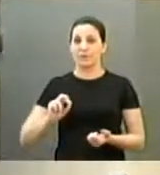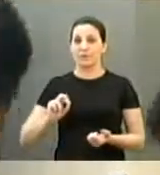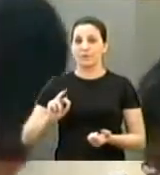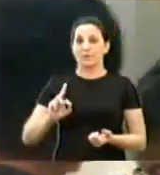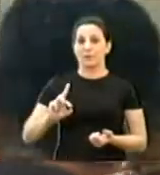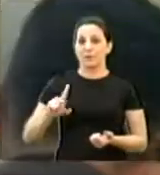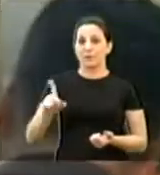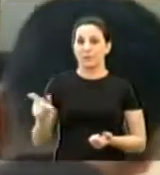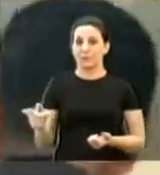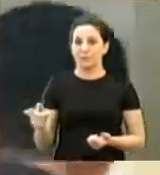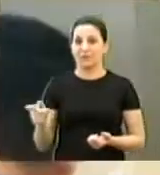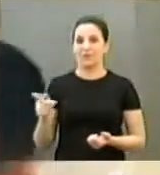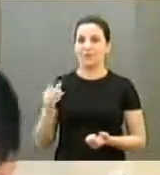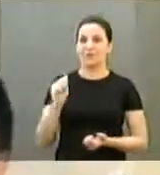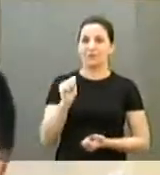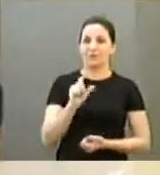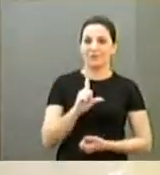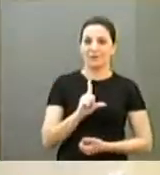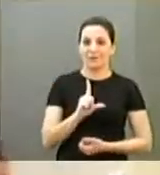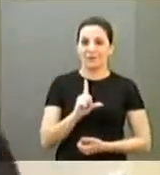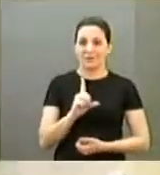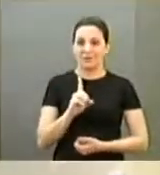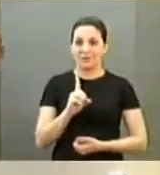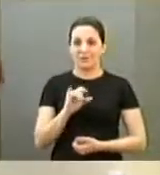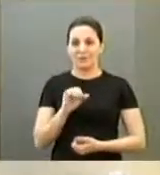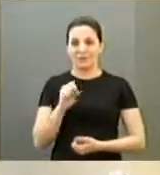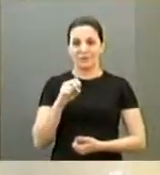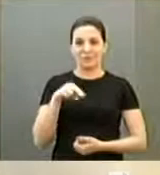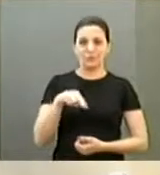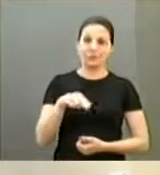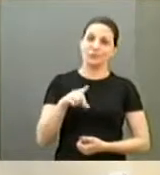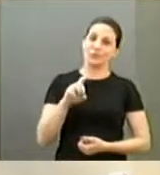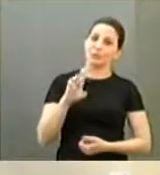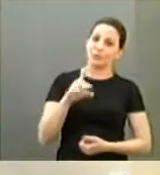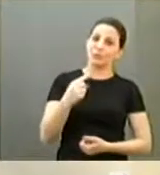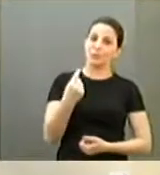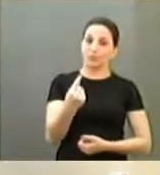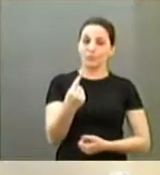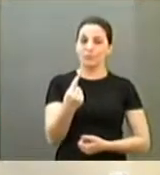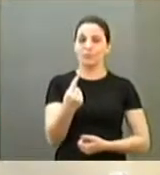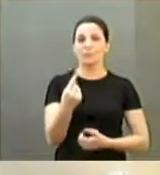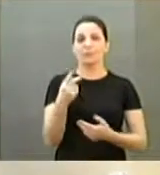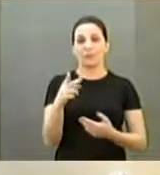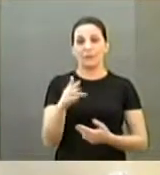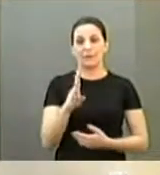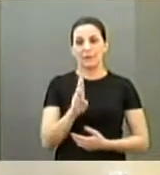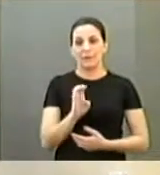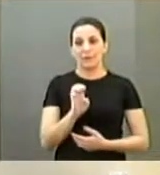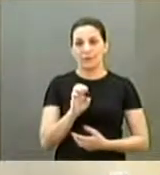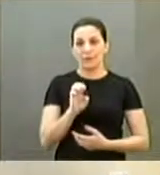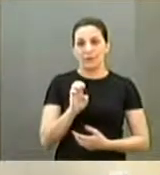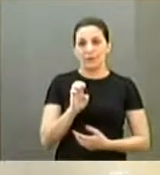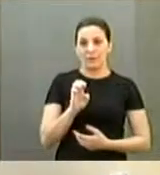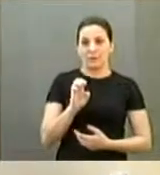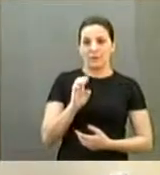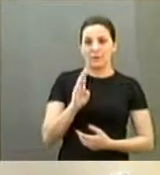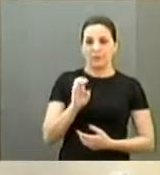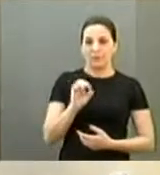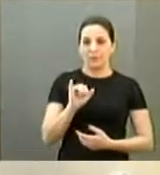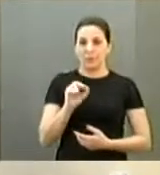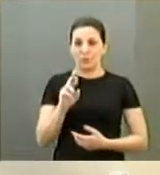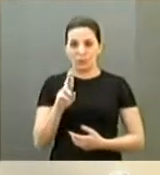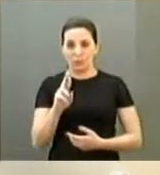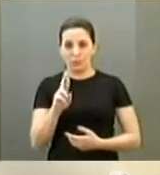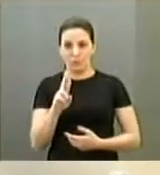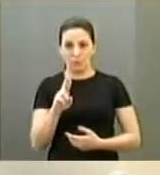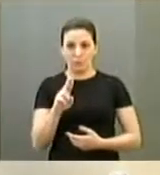só para falar, viu? Mas é sobre o bebedouro para os ciclistas ali na área